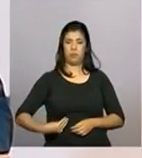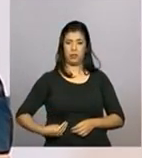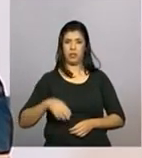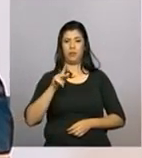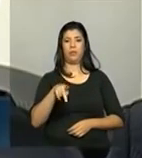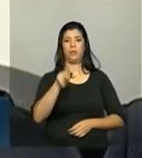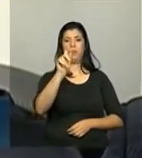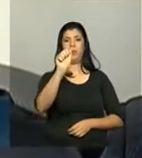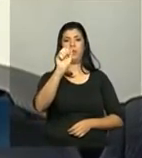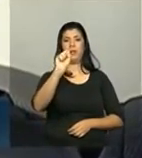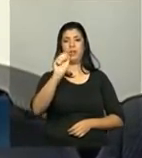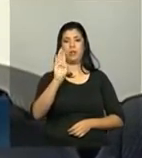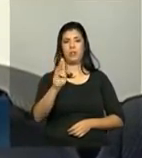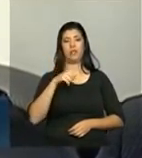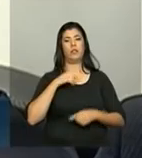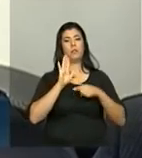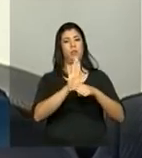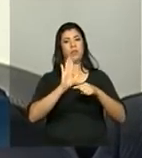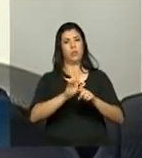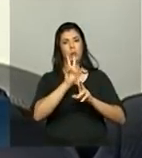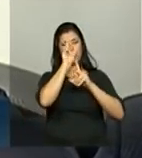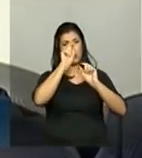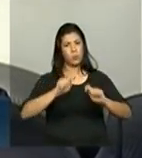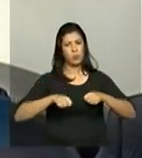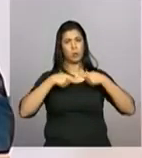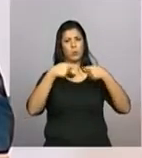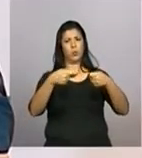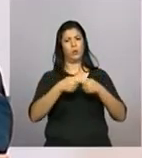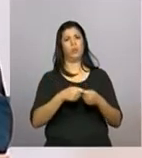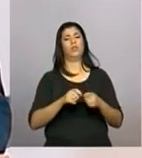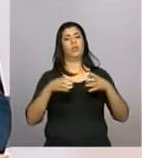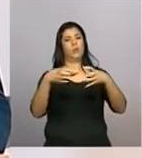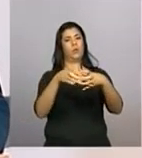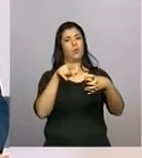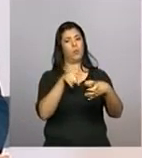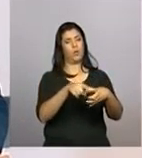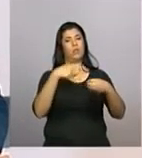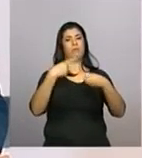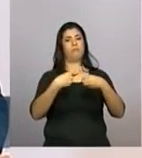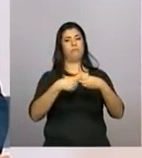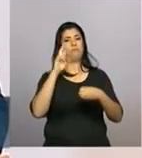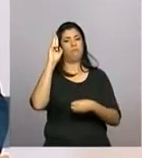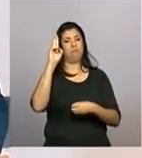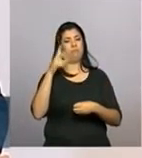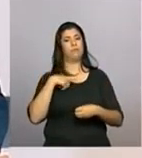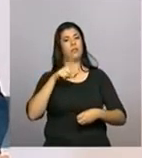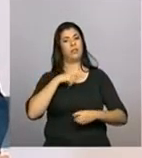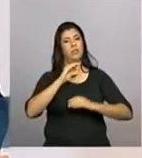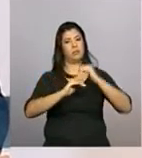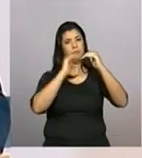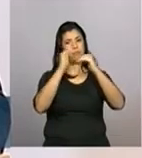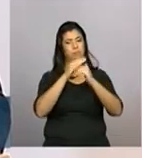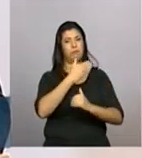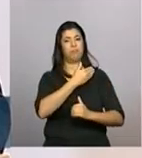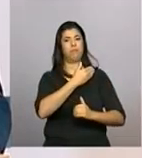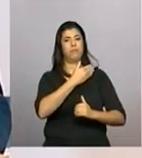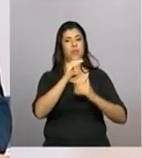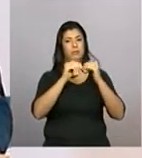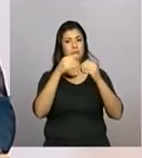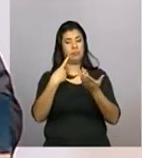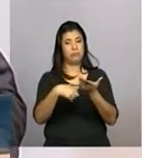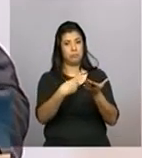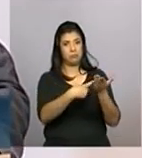fortalecer o conselho das cidades e aí sim termos cada vez mais uma política de desenvolvimento urbano integr